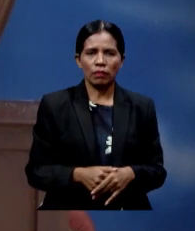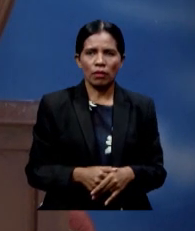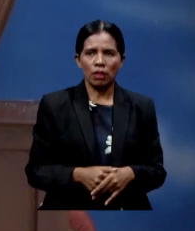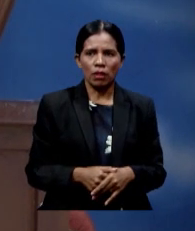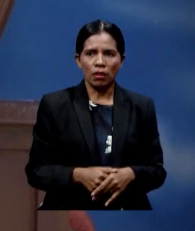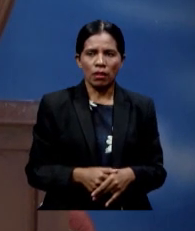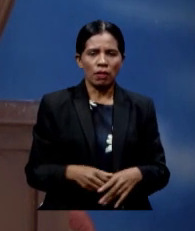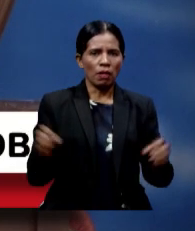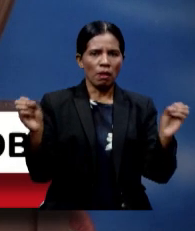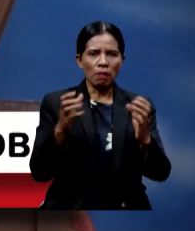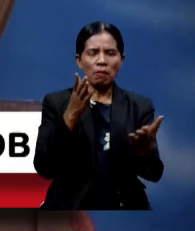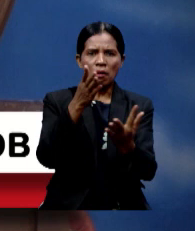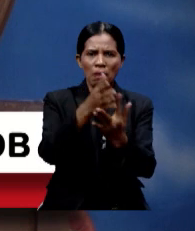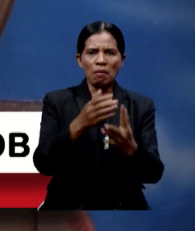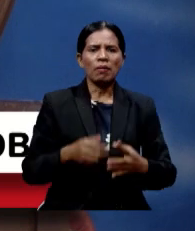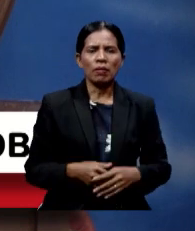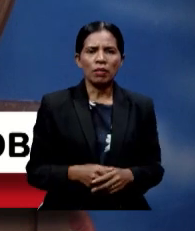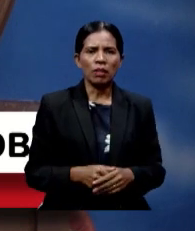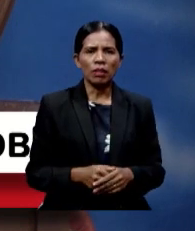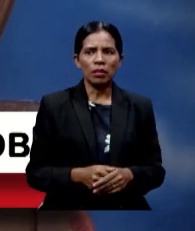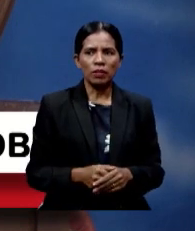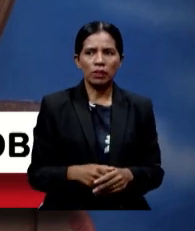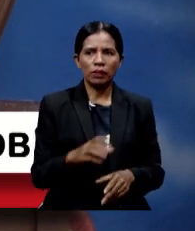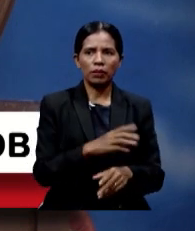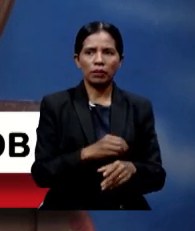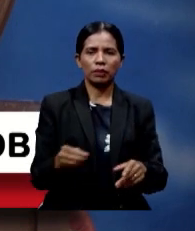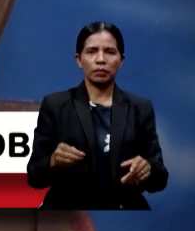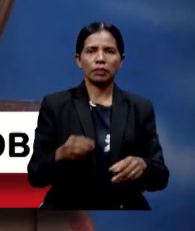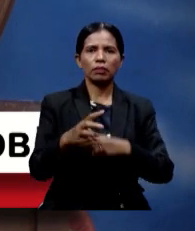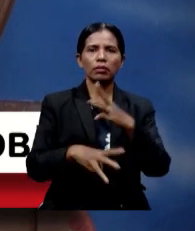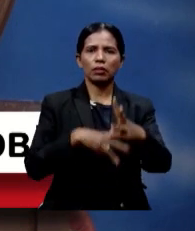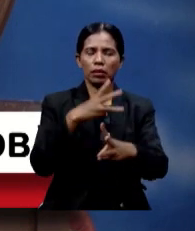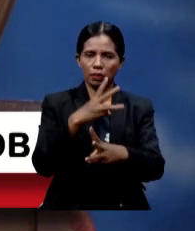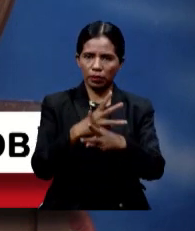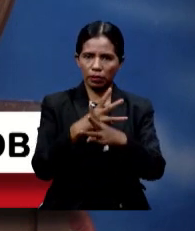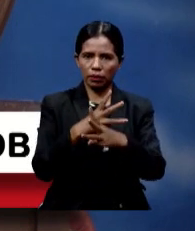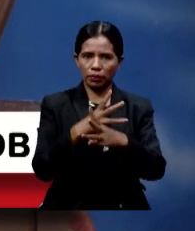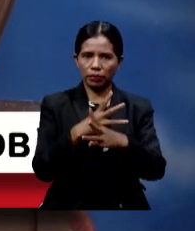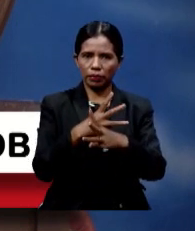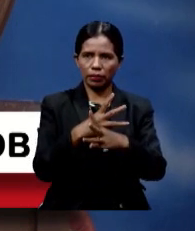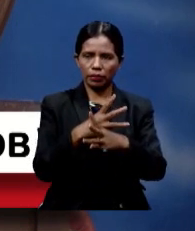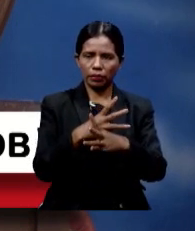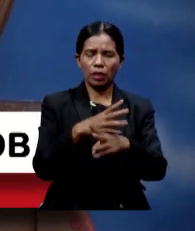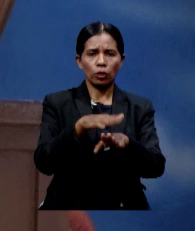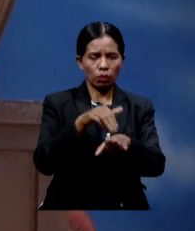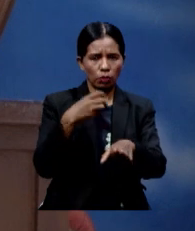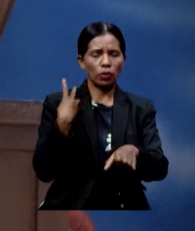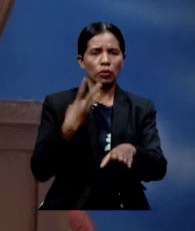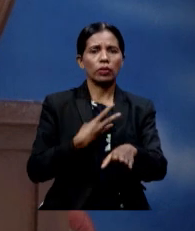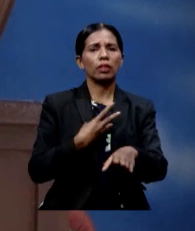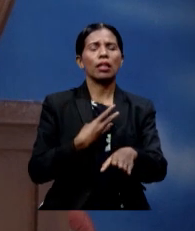Até que não latama ya mikro. Aí vem bolu ida nebe, até que tem hakat new